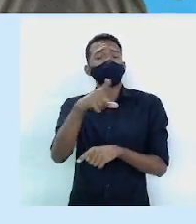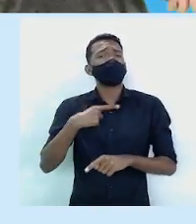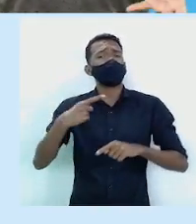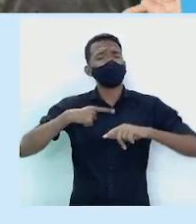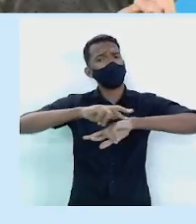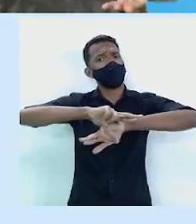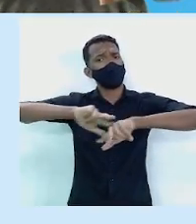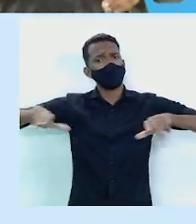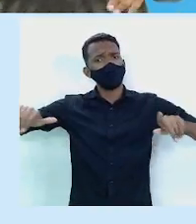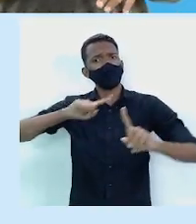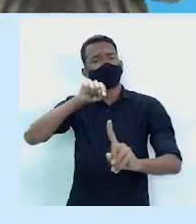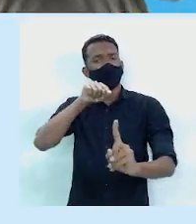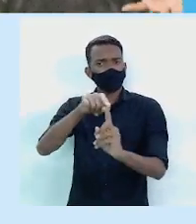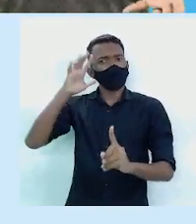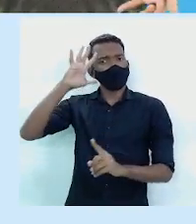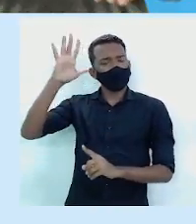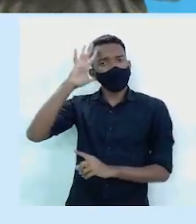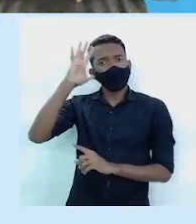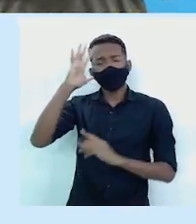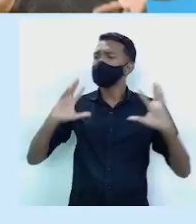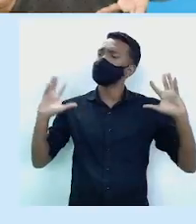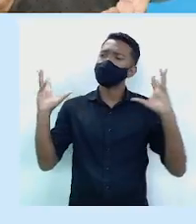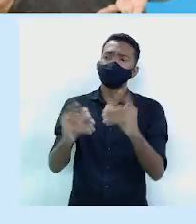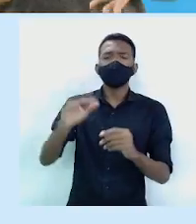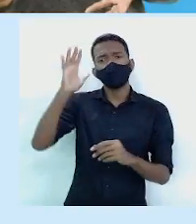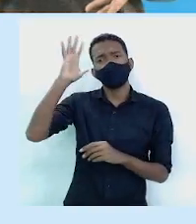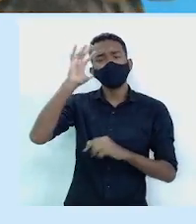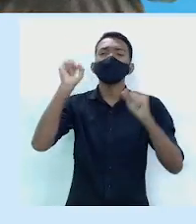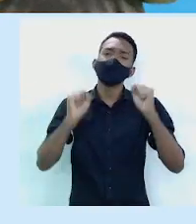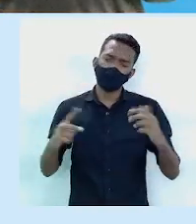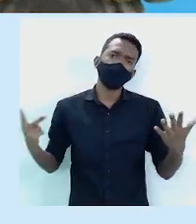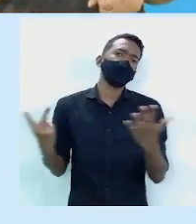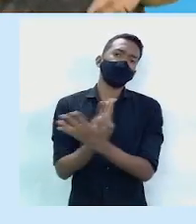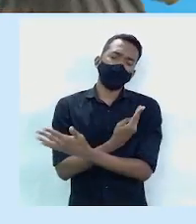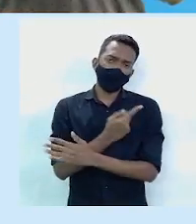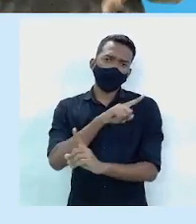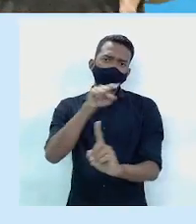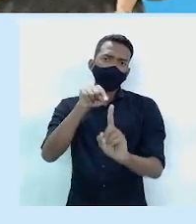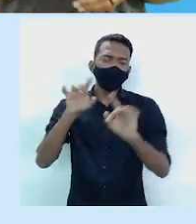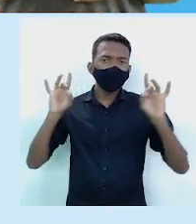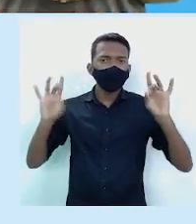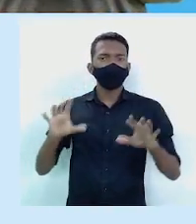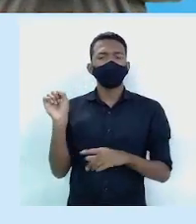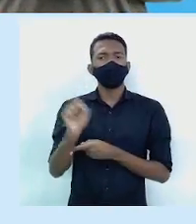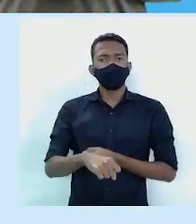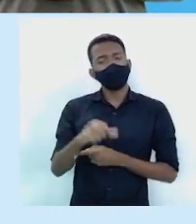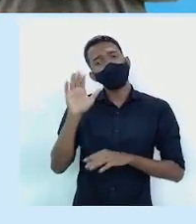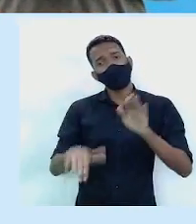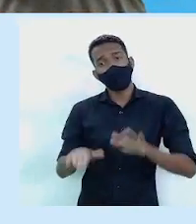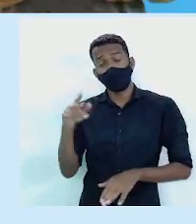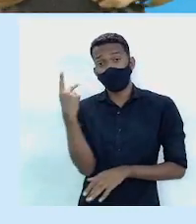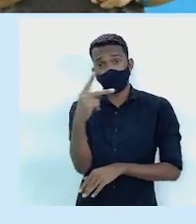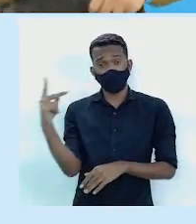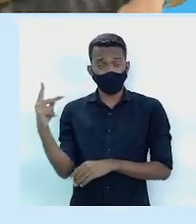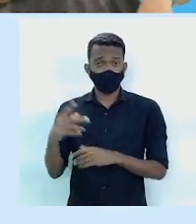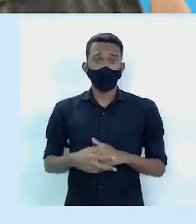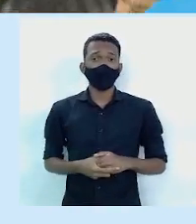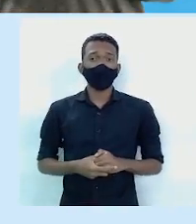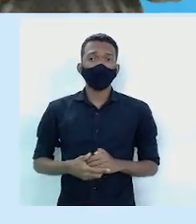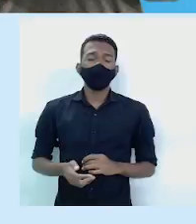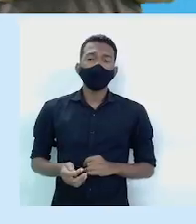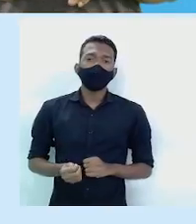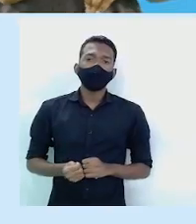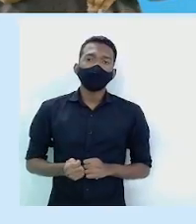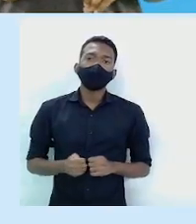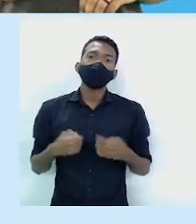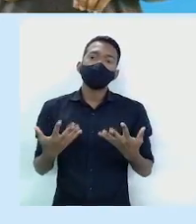vários sonhos, e todos esses sonhos podem ser alcançados, tá certo? Depende também de vocês, beleza?